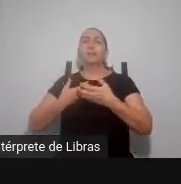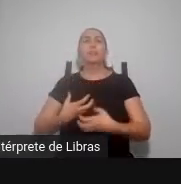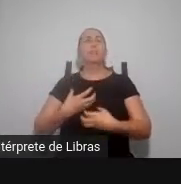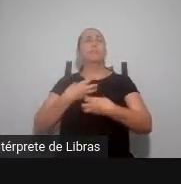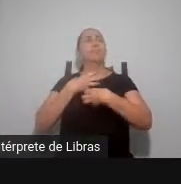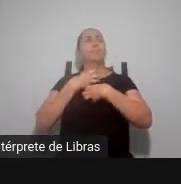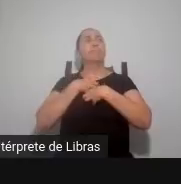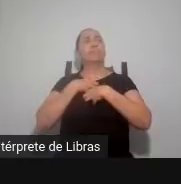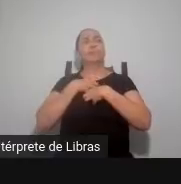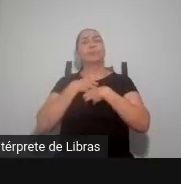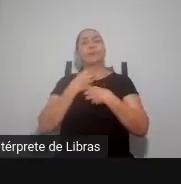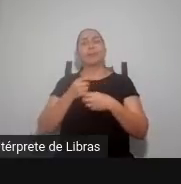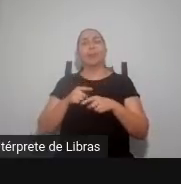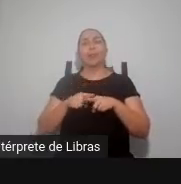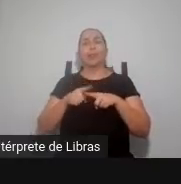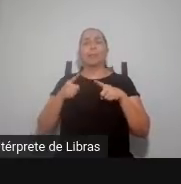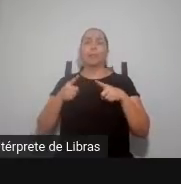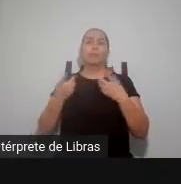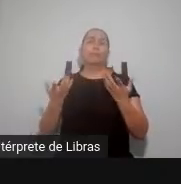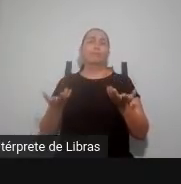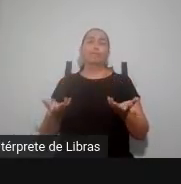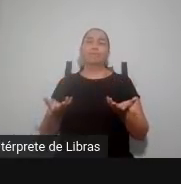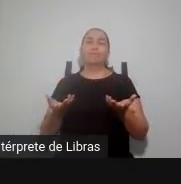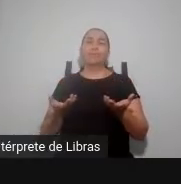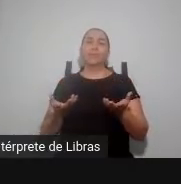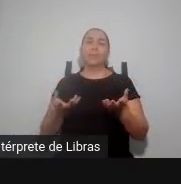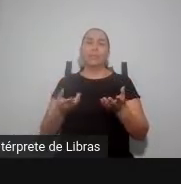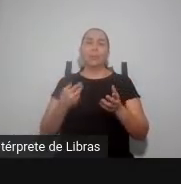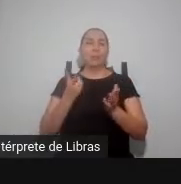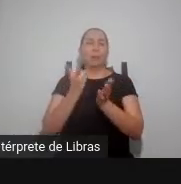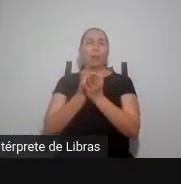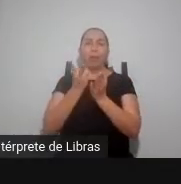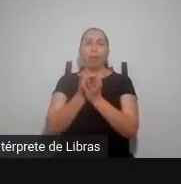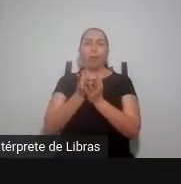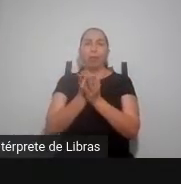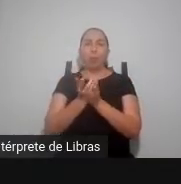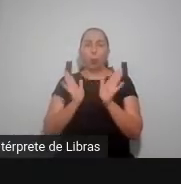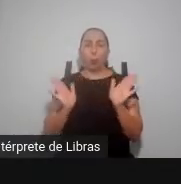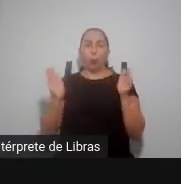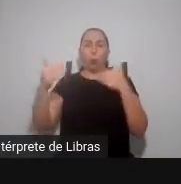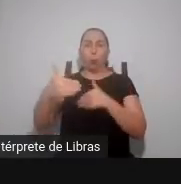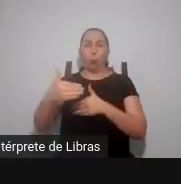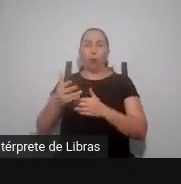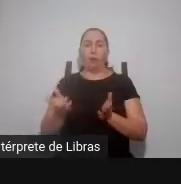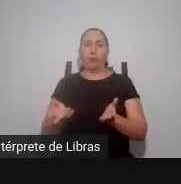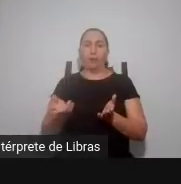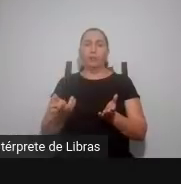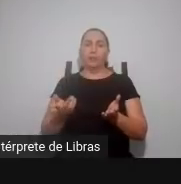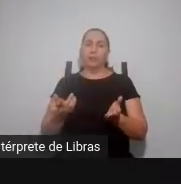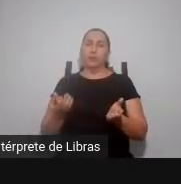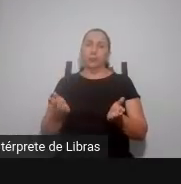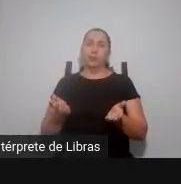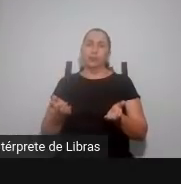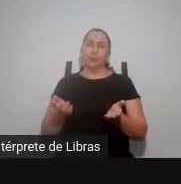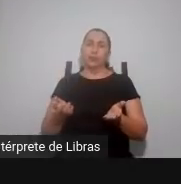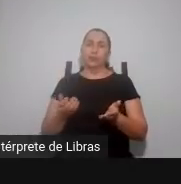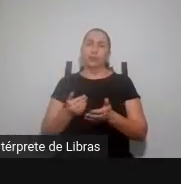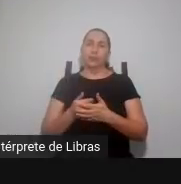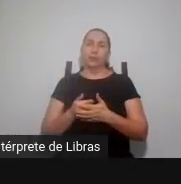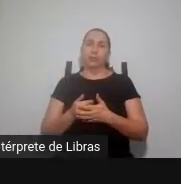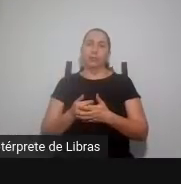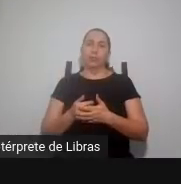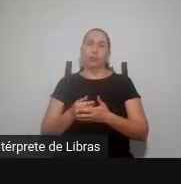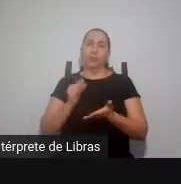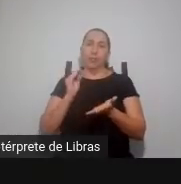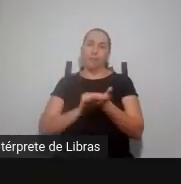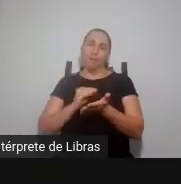não apenas pela versão daquele contexto em que ela está inserida e muitas vezes tolhida de coisas que eram